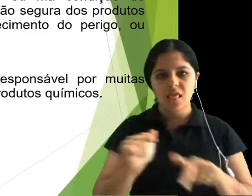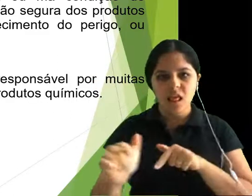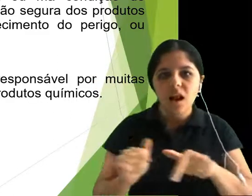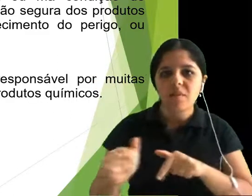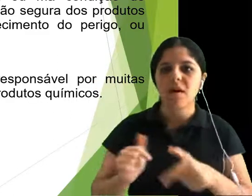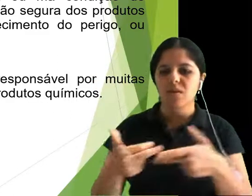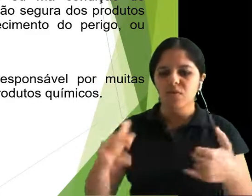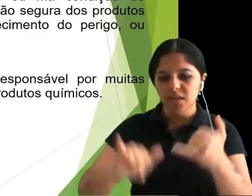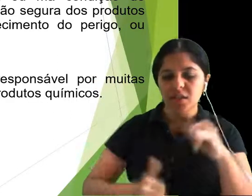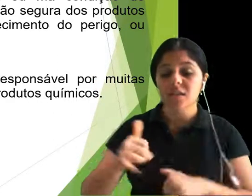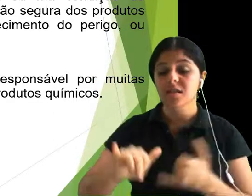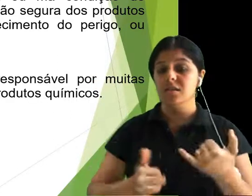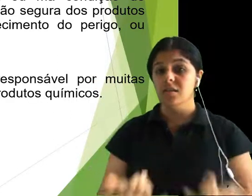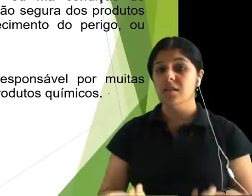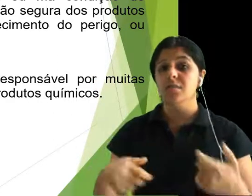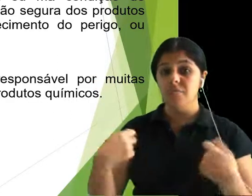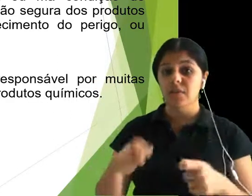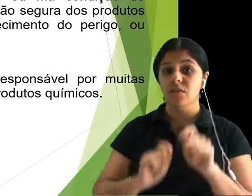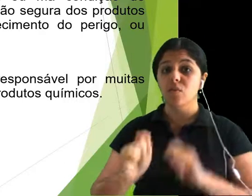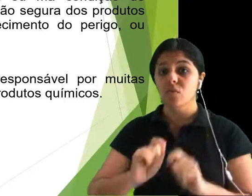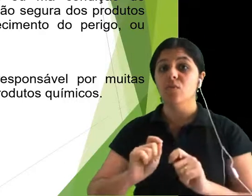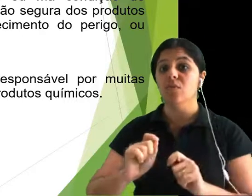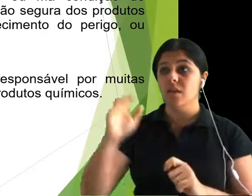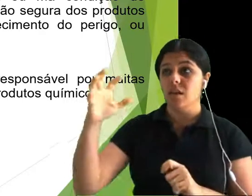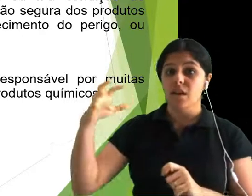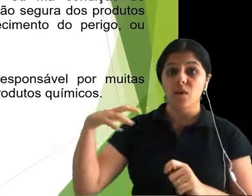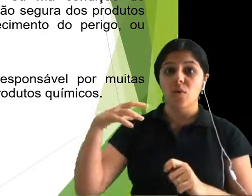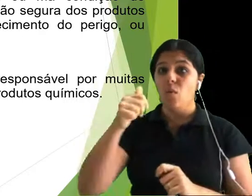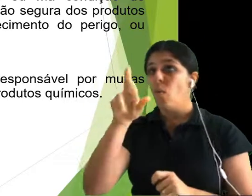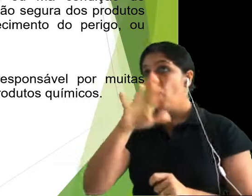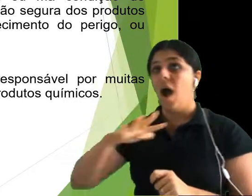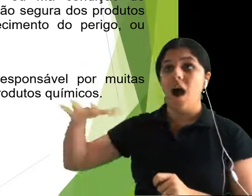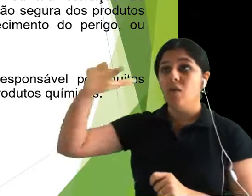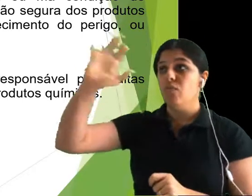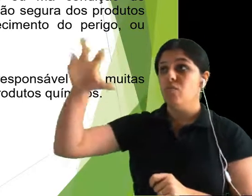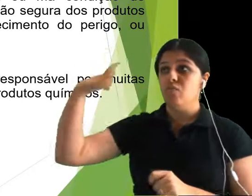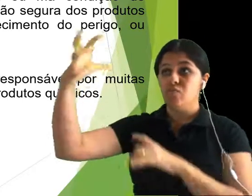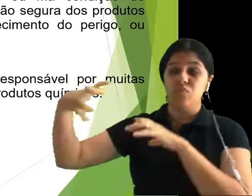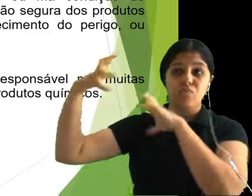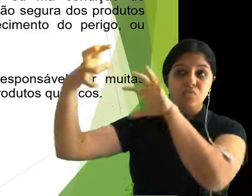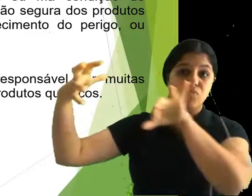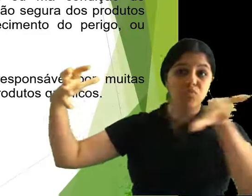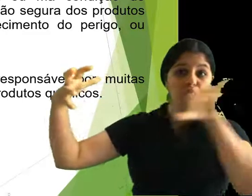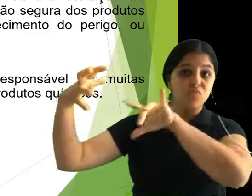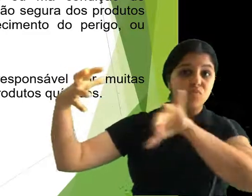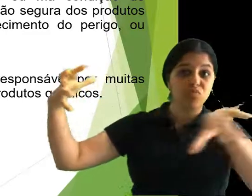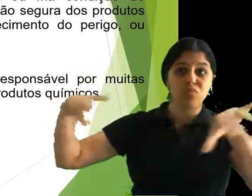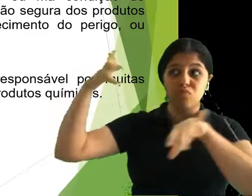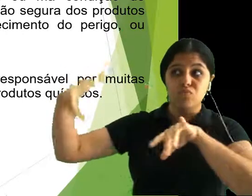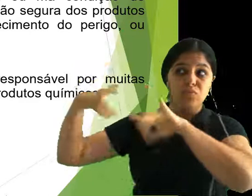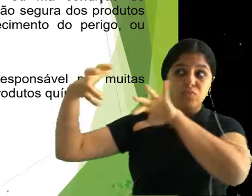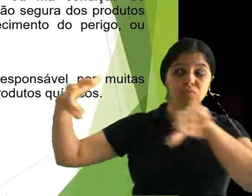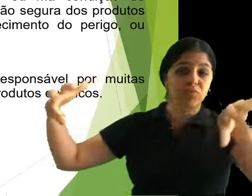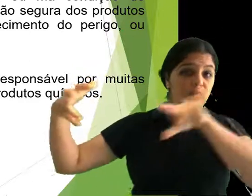produto precisa ter a circulação do ar muito bem projetada. Não dá para